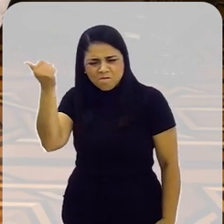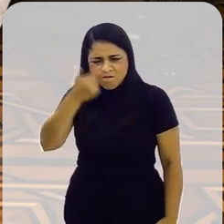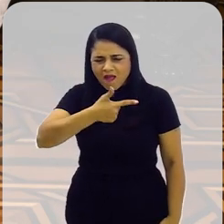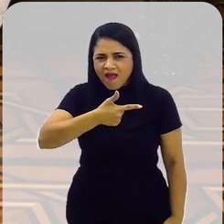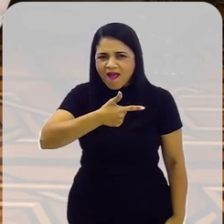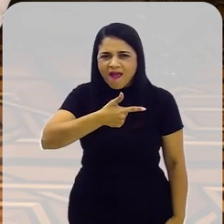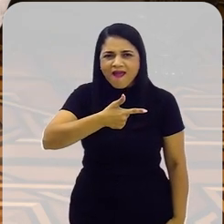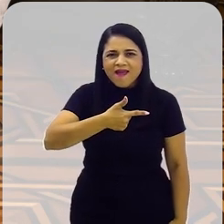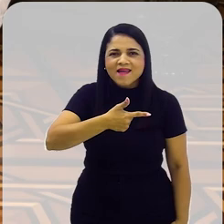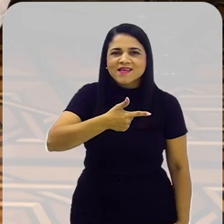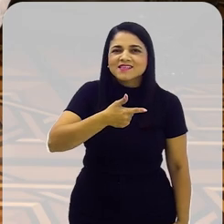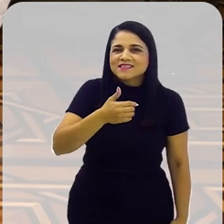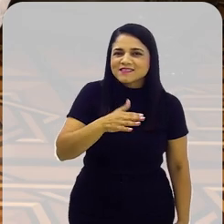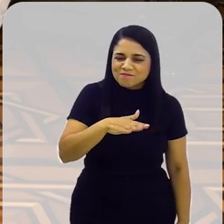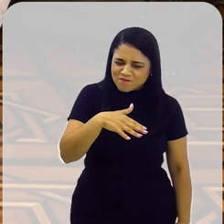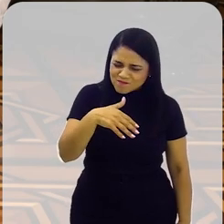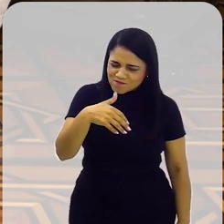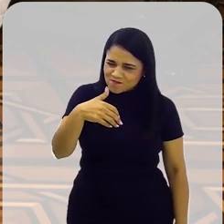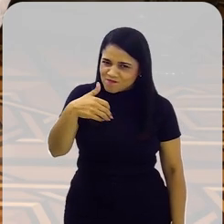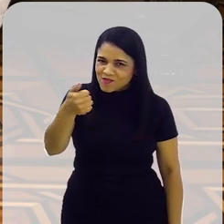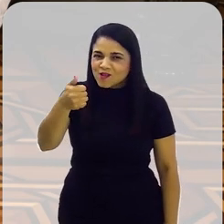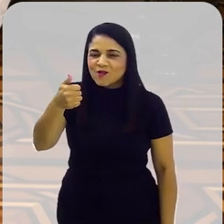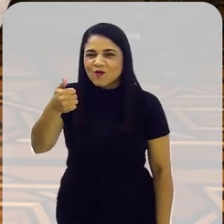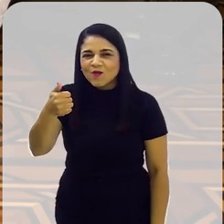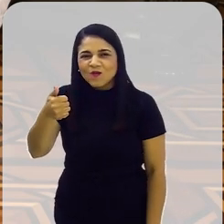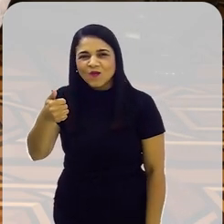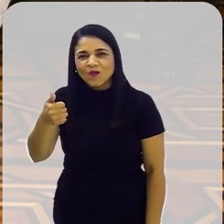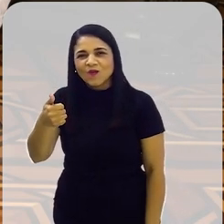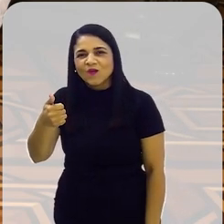nada melhor. Não há nada,